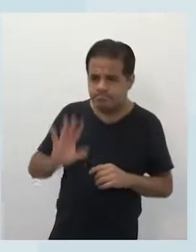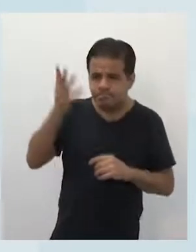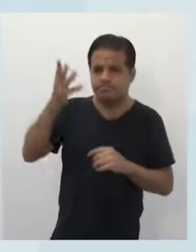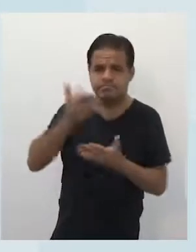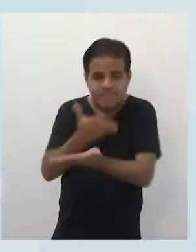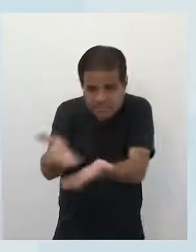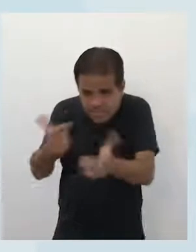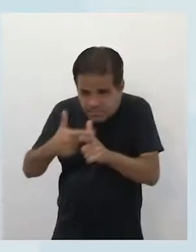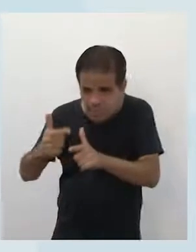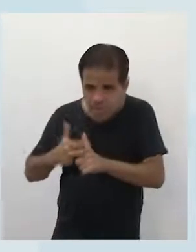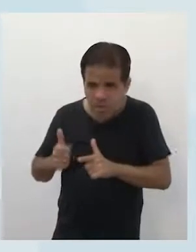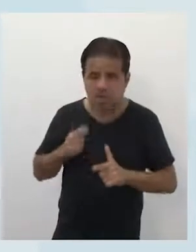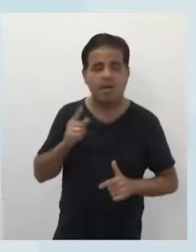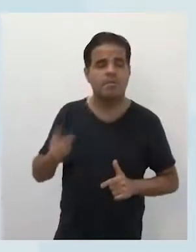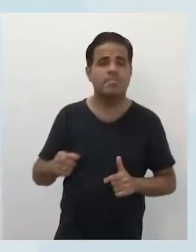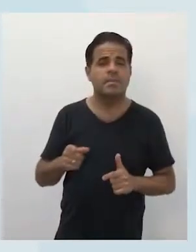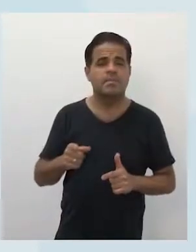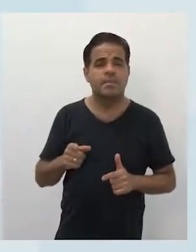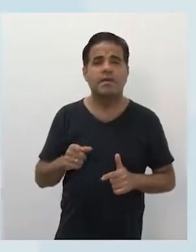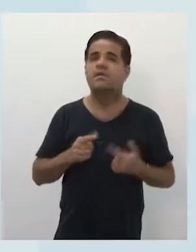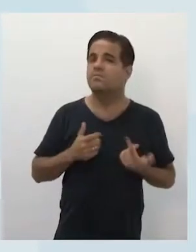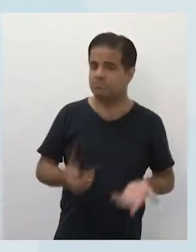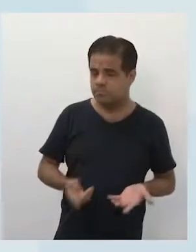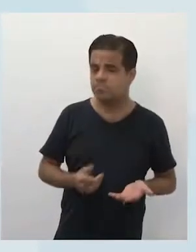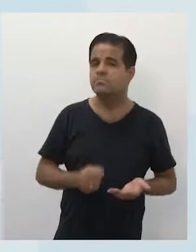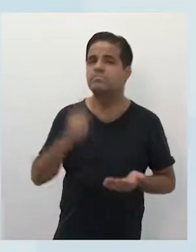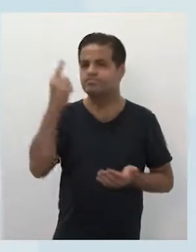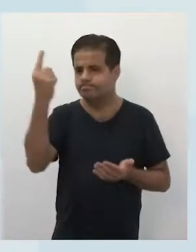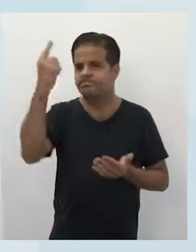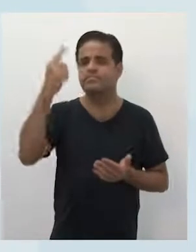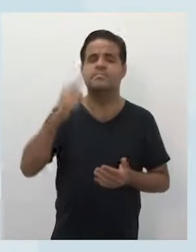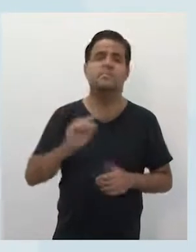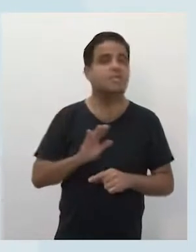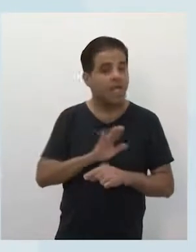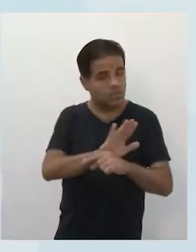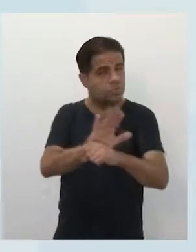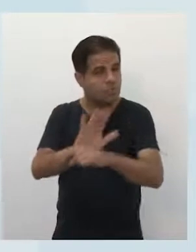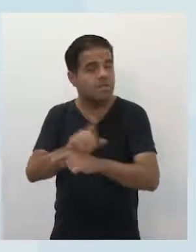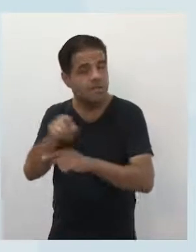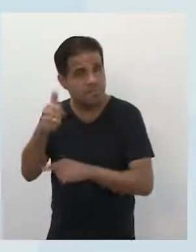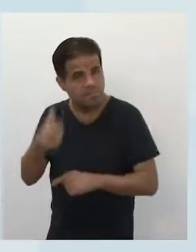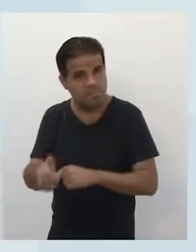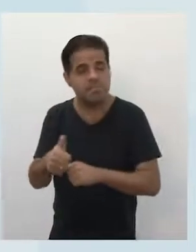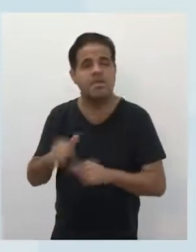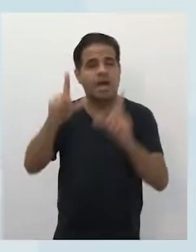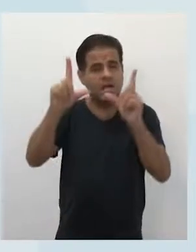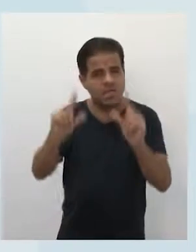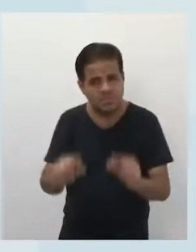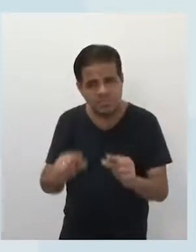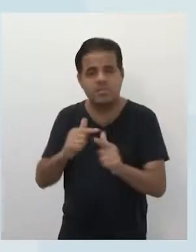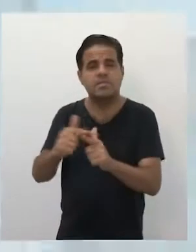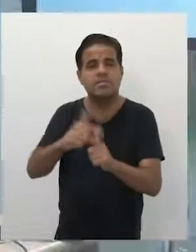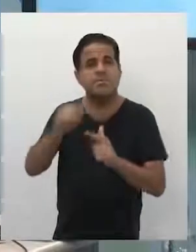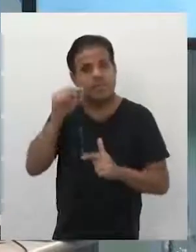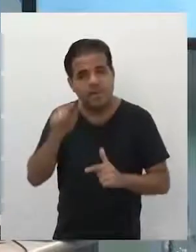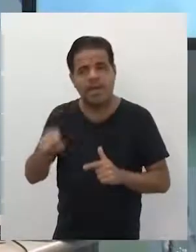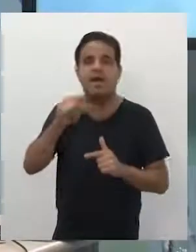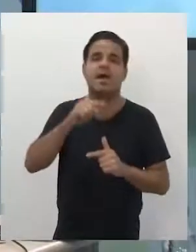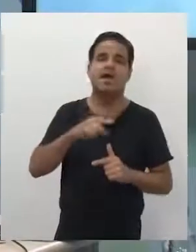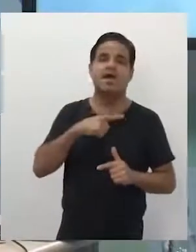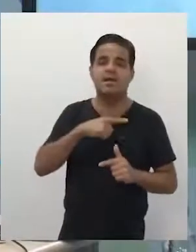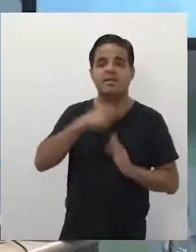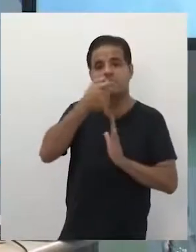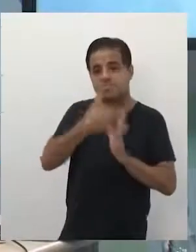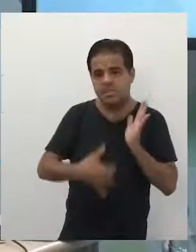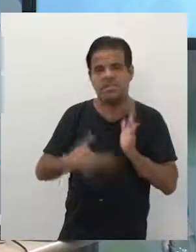este problema, né? Uma das, né, o que ajudaria, né, a diminuir esse problema. Então, ele cita a